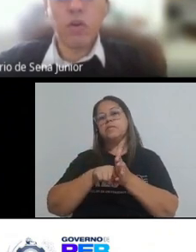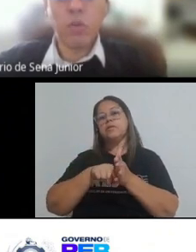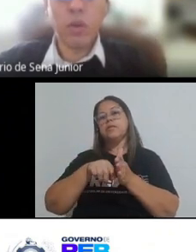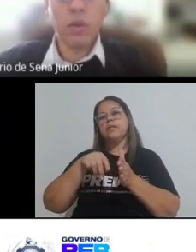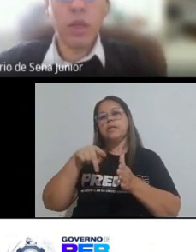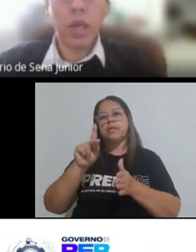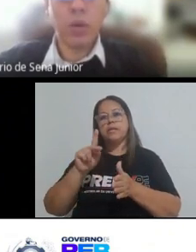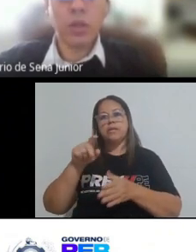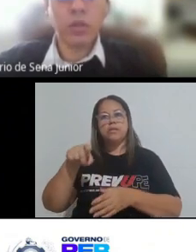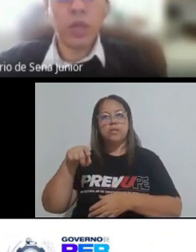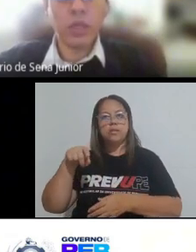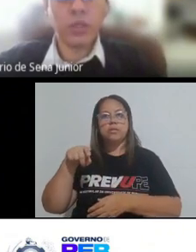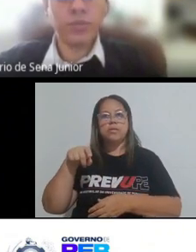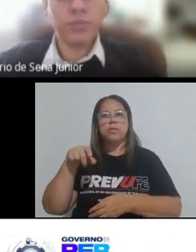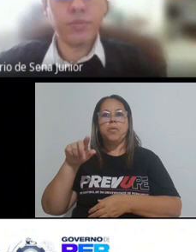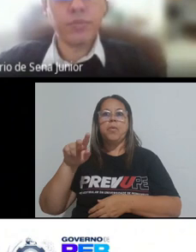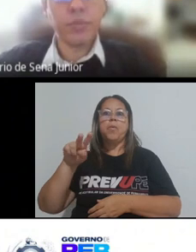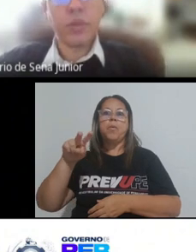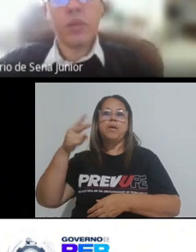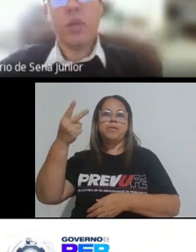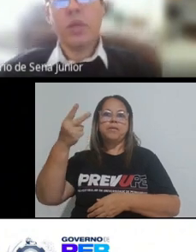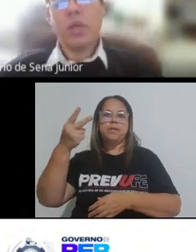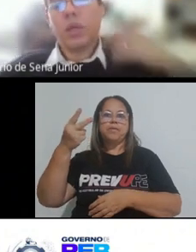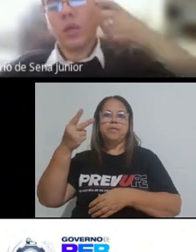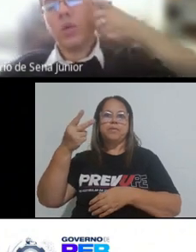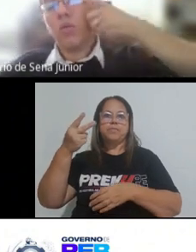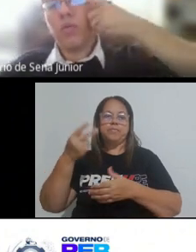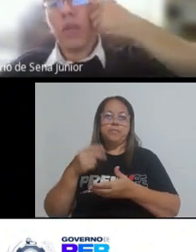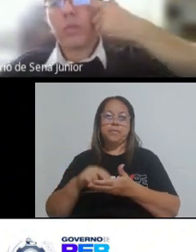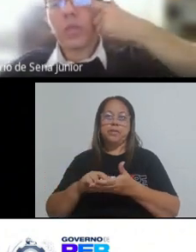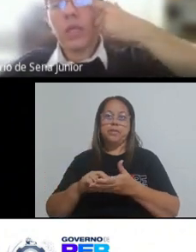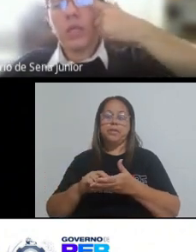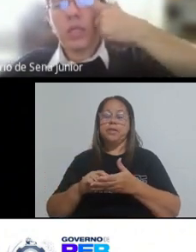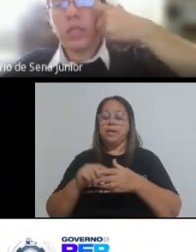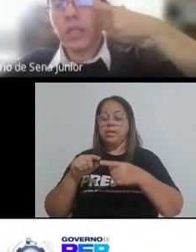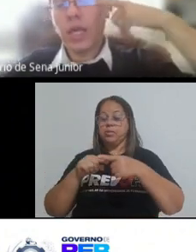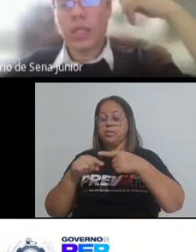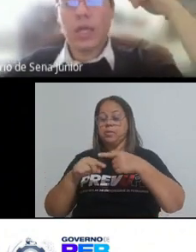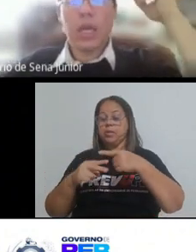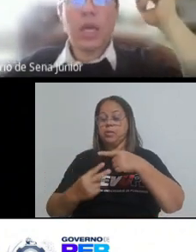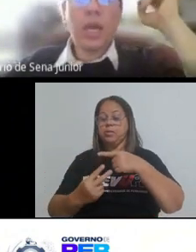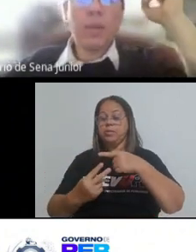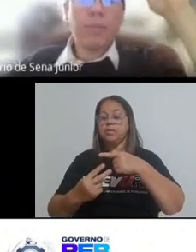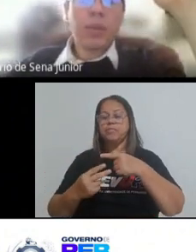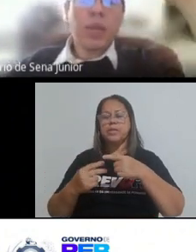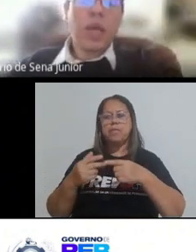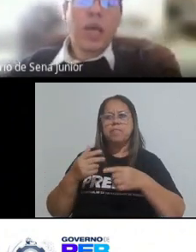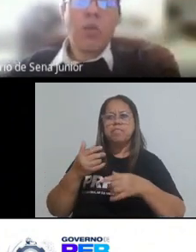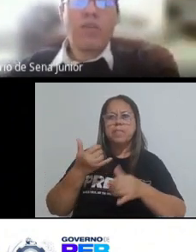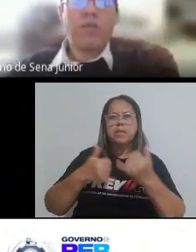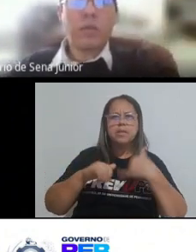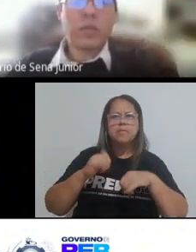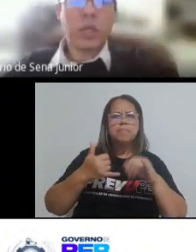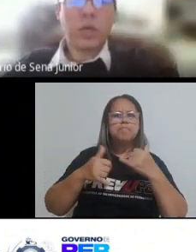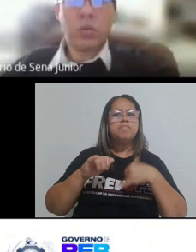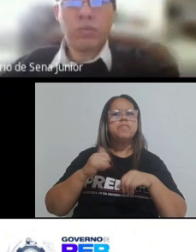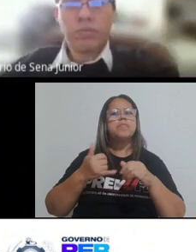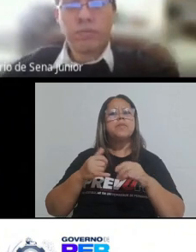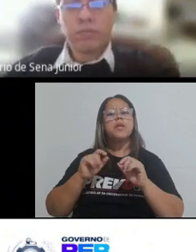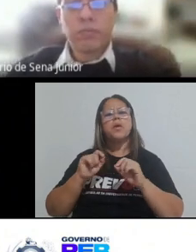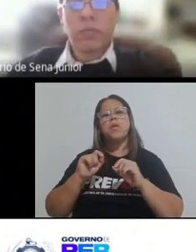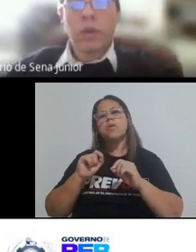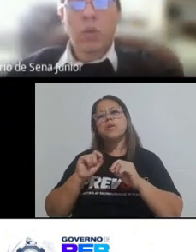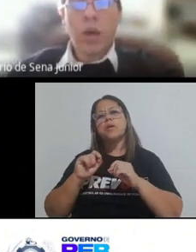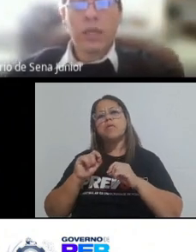conforme a equação 10. Então, vemos que a energia cinética é uma função